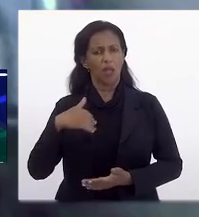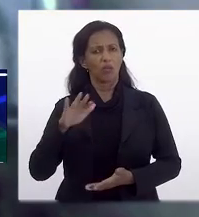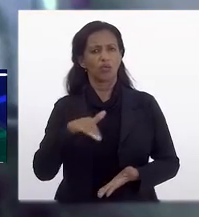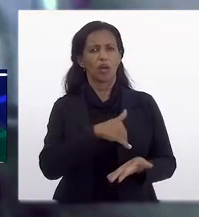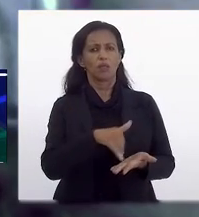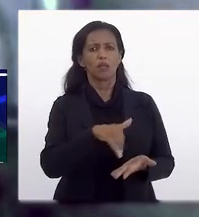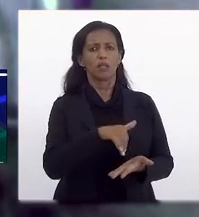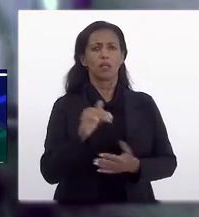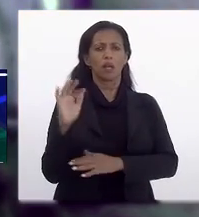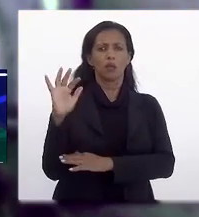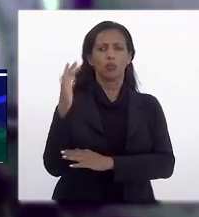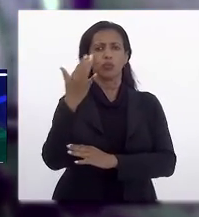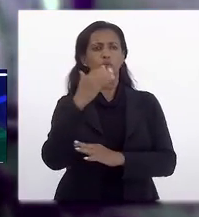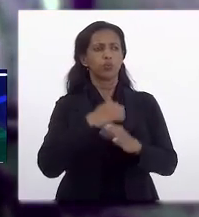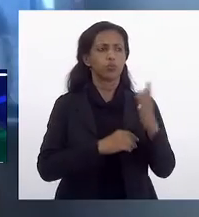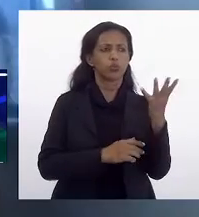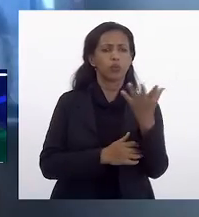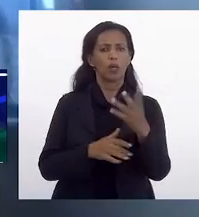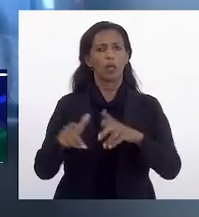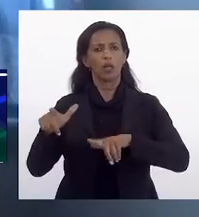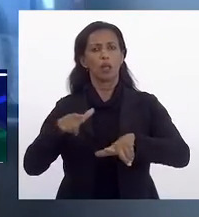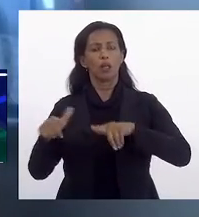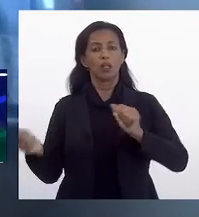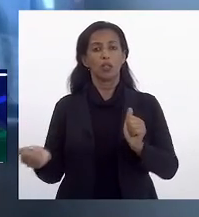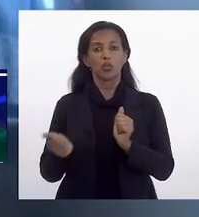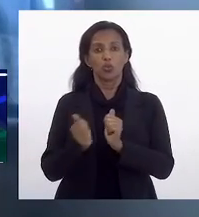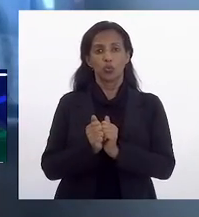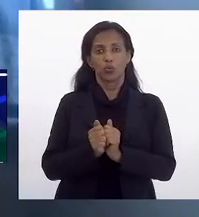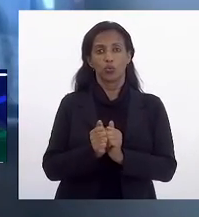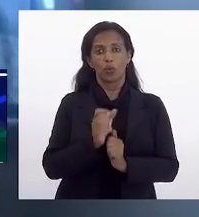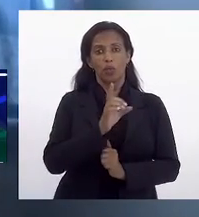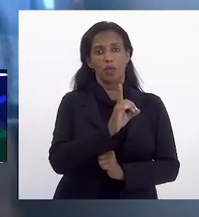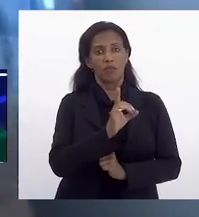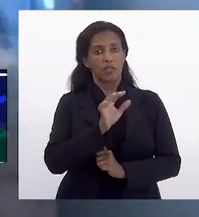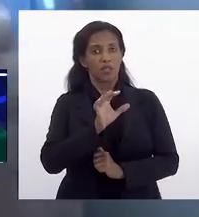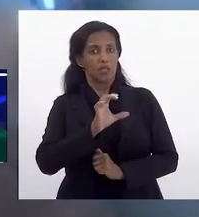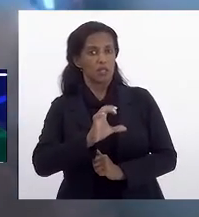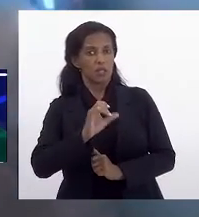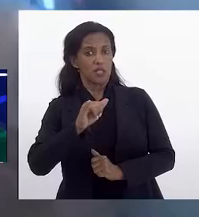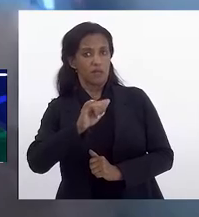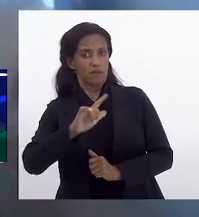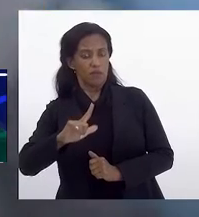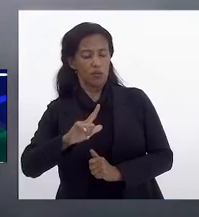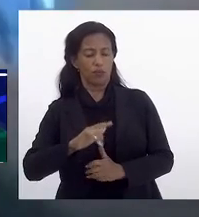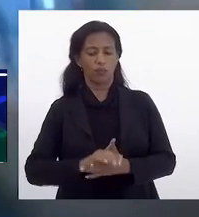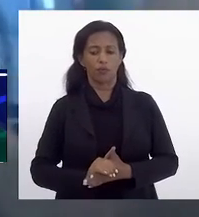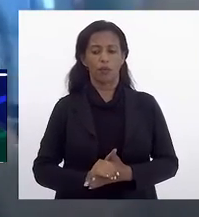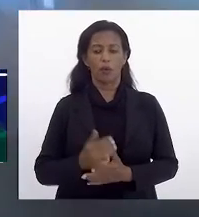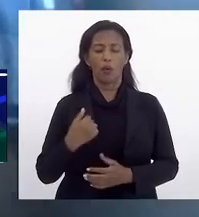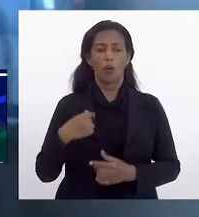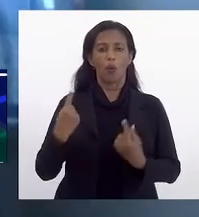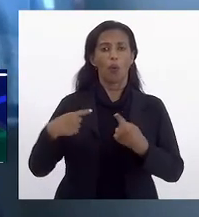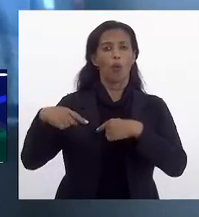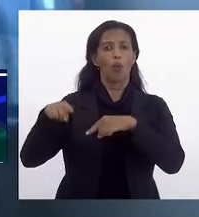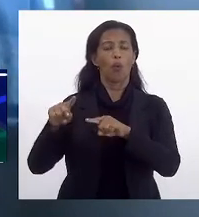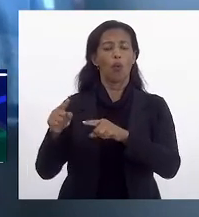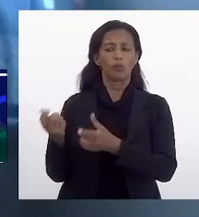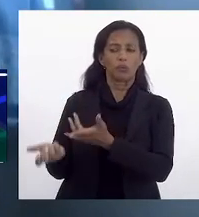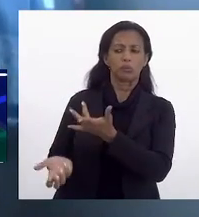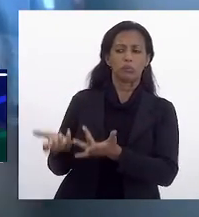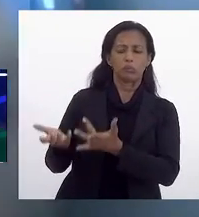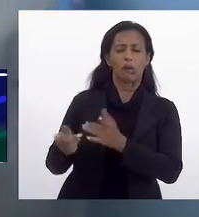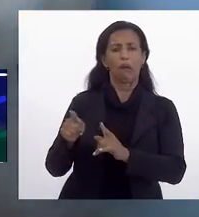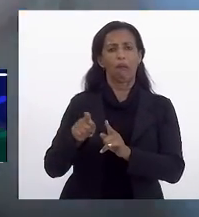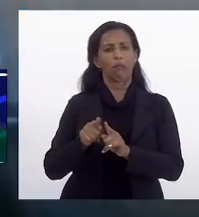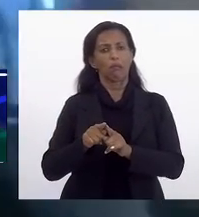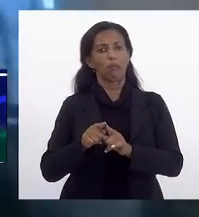trabalhamos juntos com a defesa civil, por exemplo, a questão de prevenção de